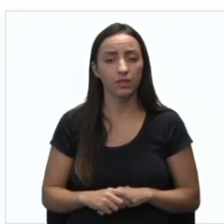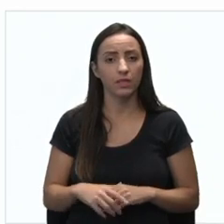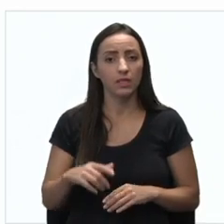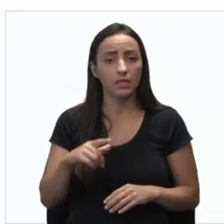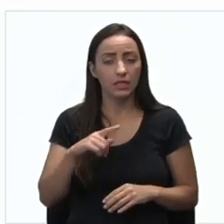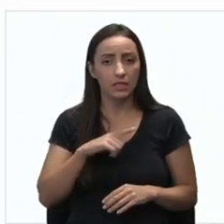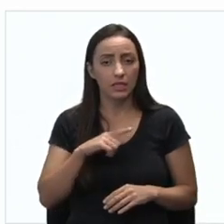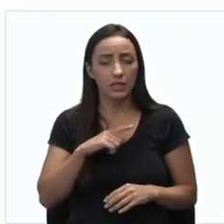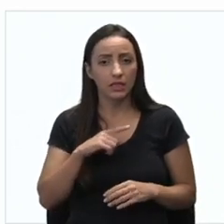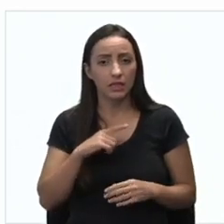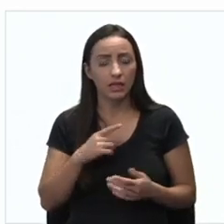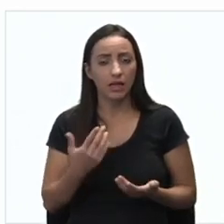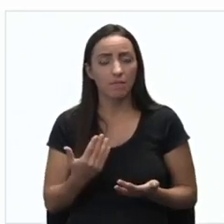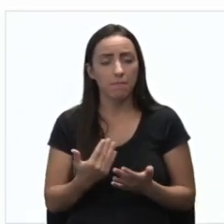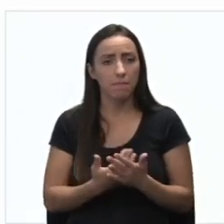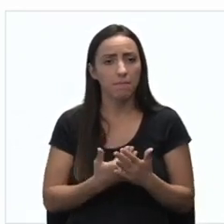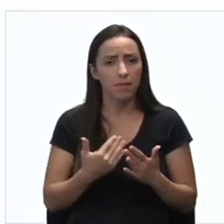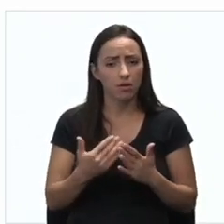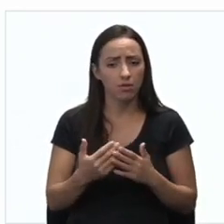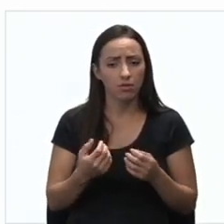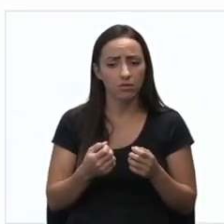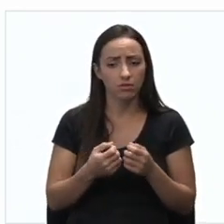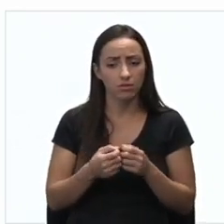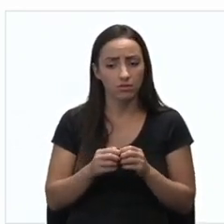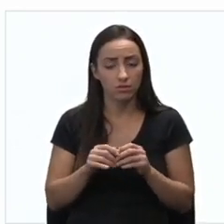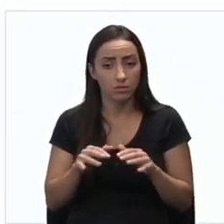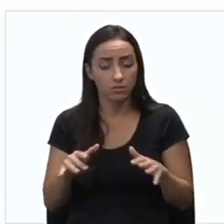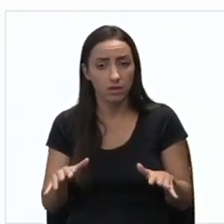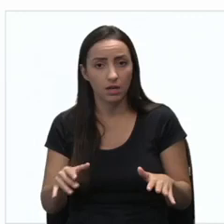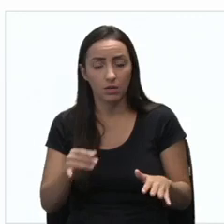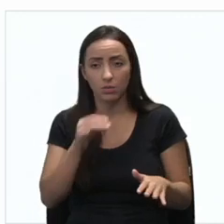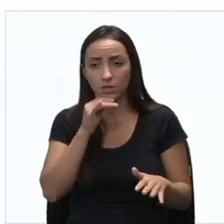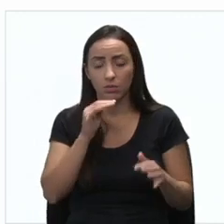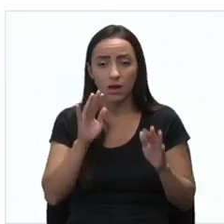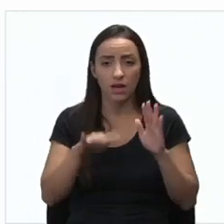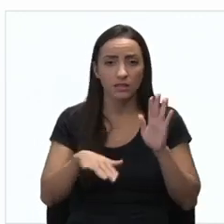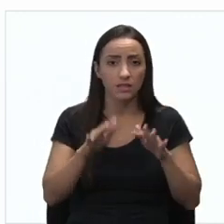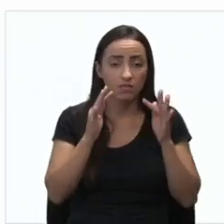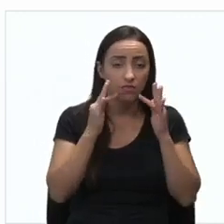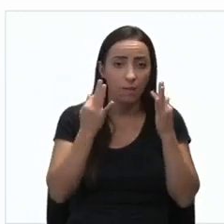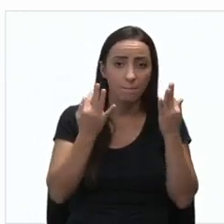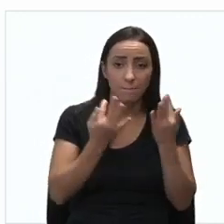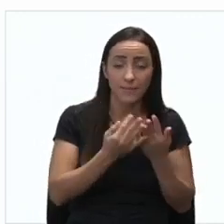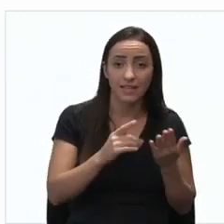tendo uma probabilidade maior de se desenvolver no indivíduo onde a família já tem